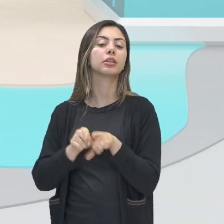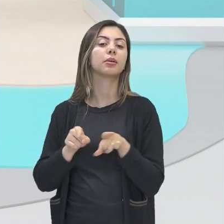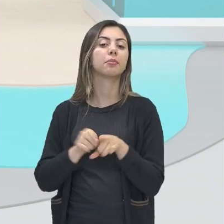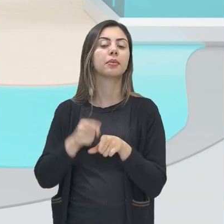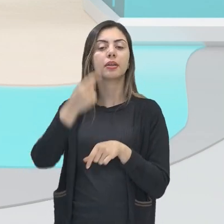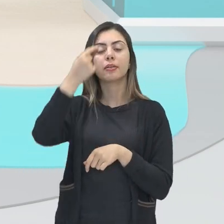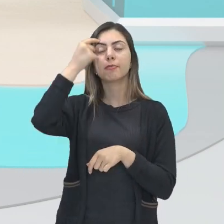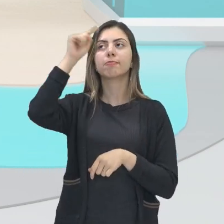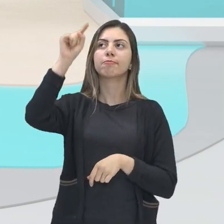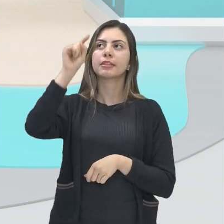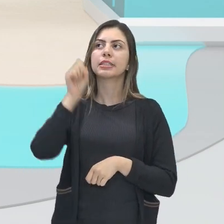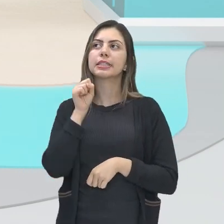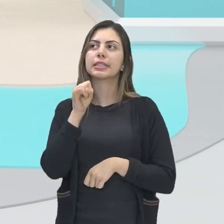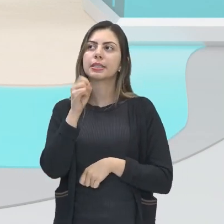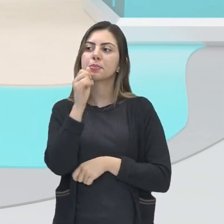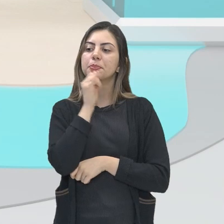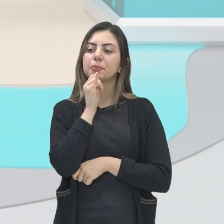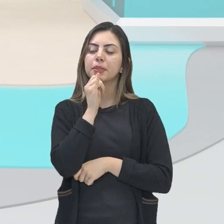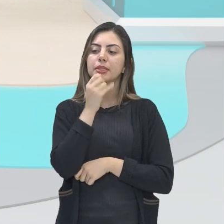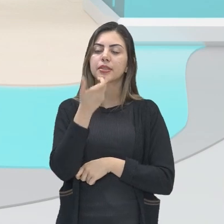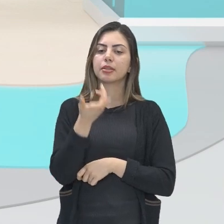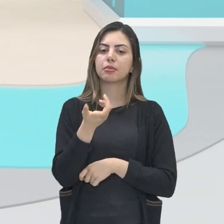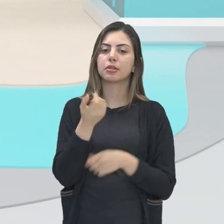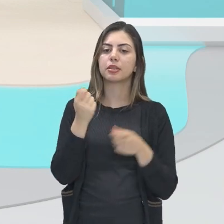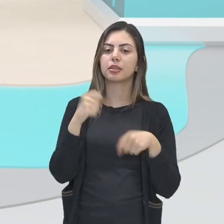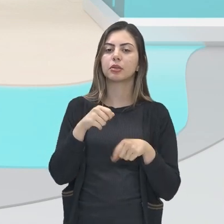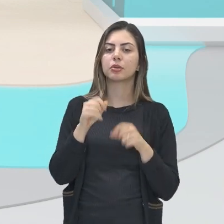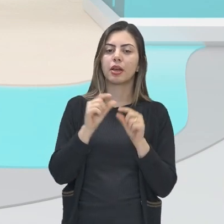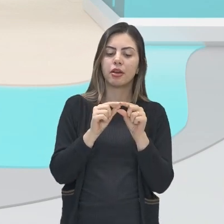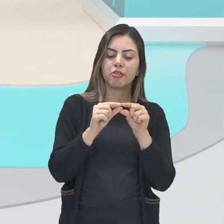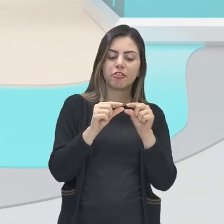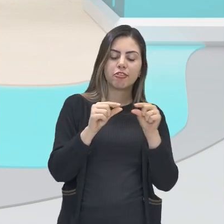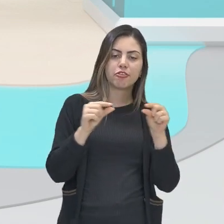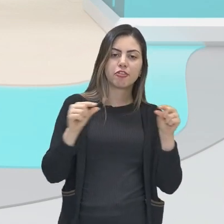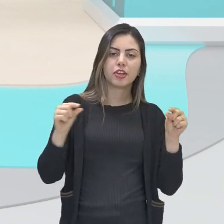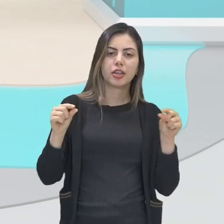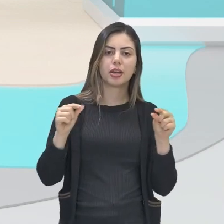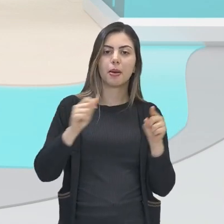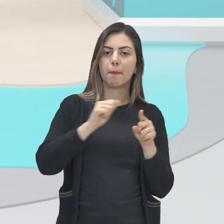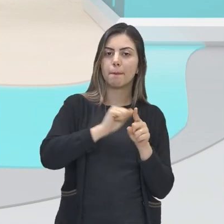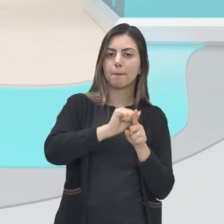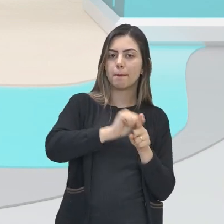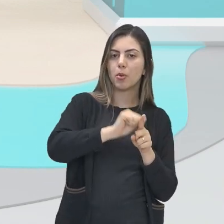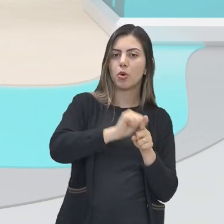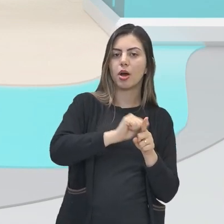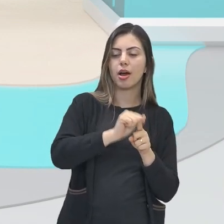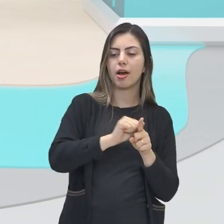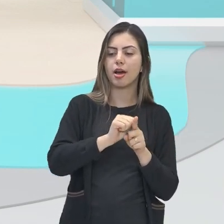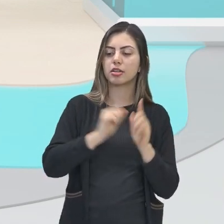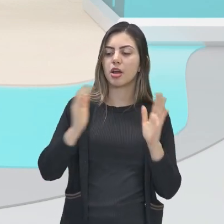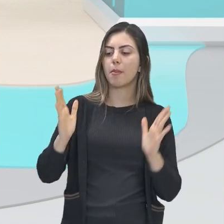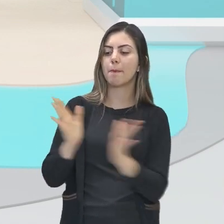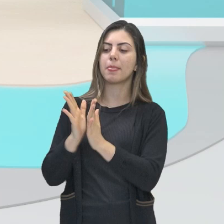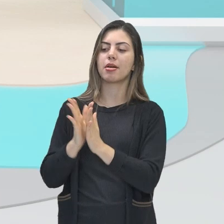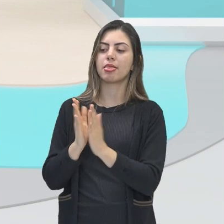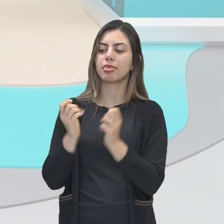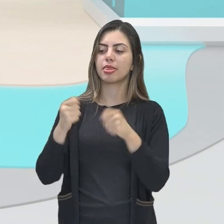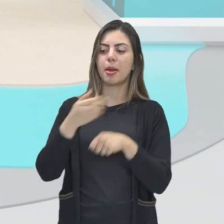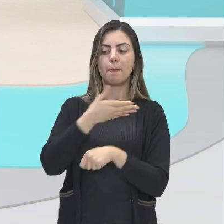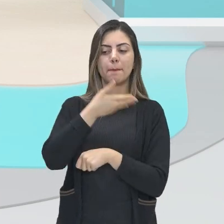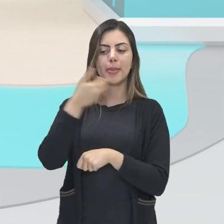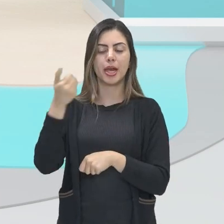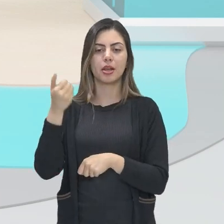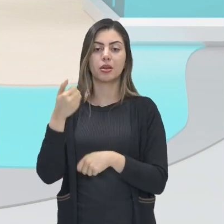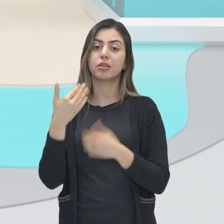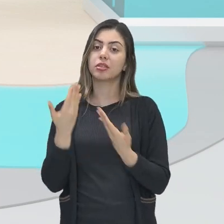eu acho que se colocar uma camada bem fina aqui de borracha, talvez fique melhor. Também já estava